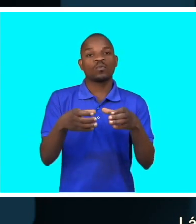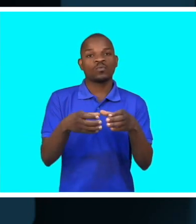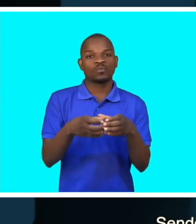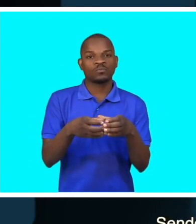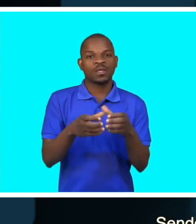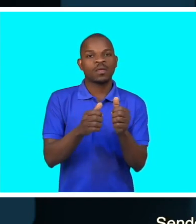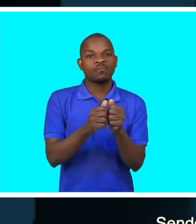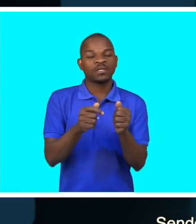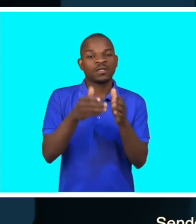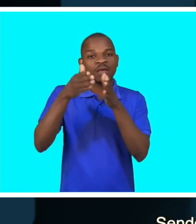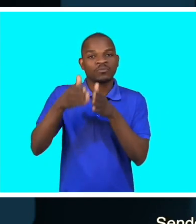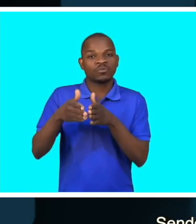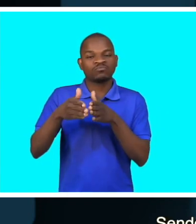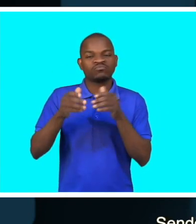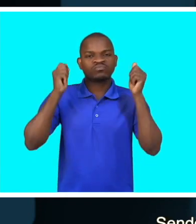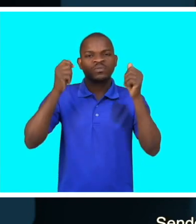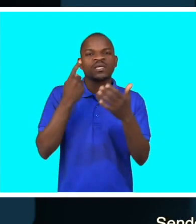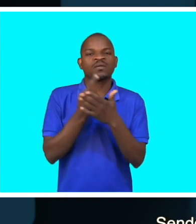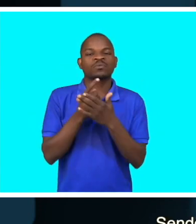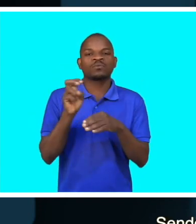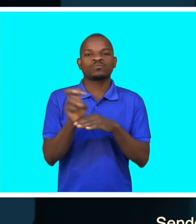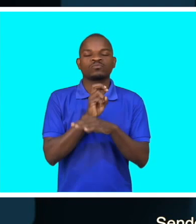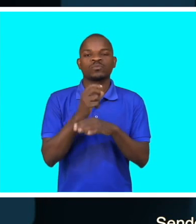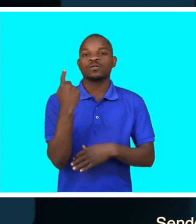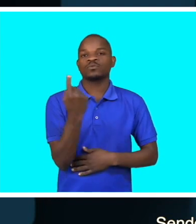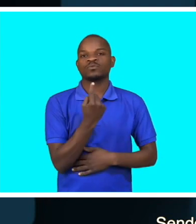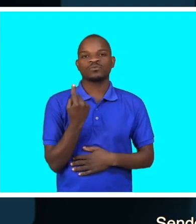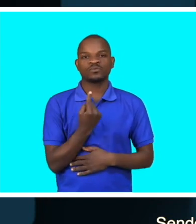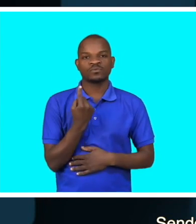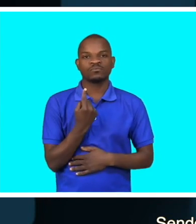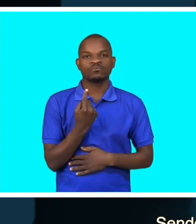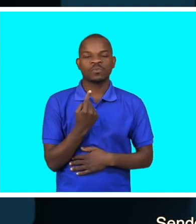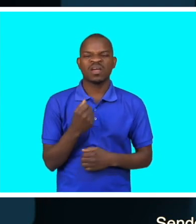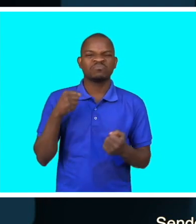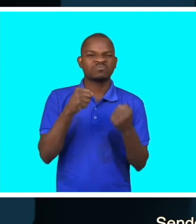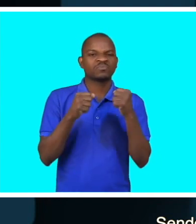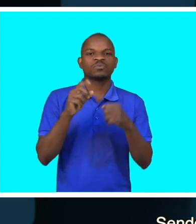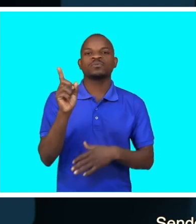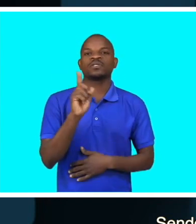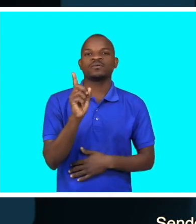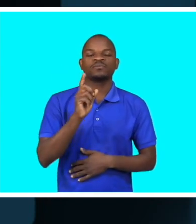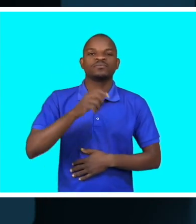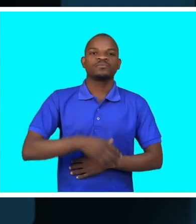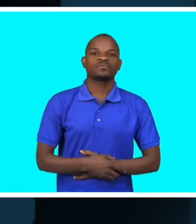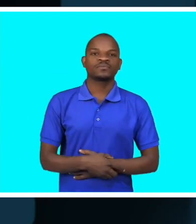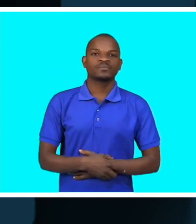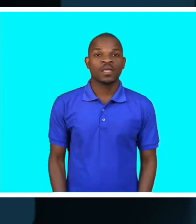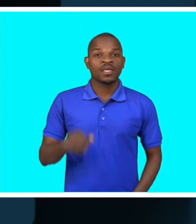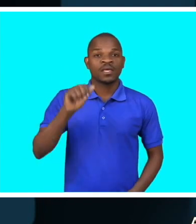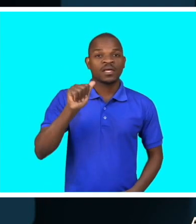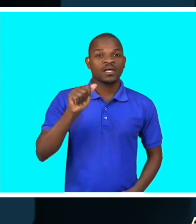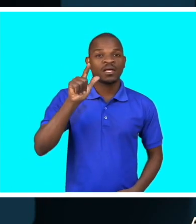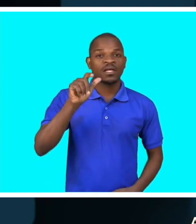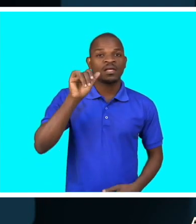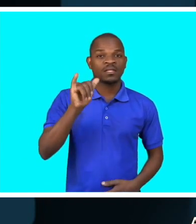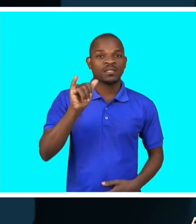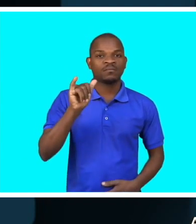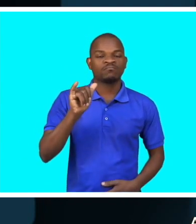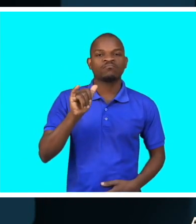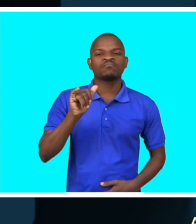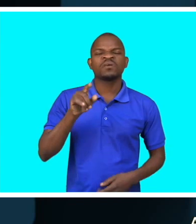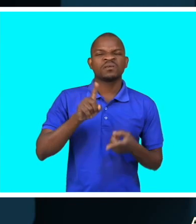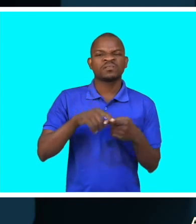a equipe. Então, sendo adepto também deve haver um controle, não agressões. Alia San